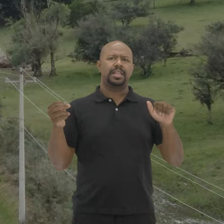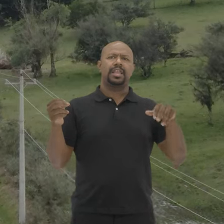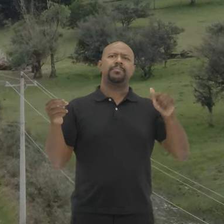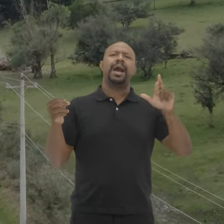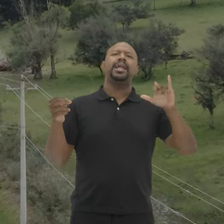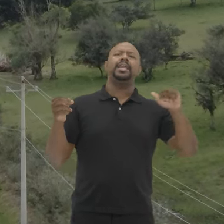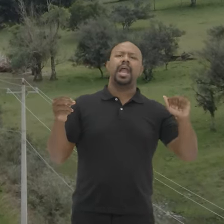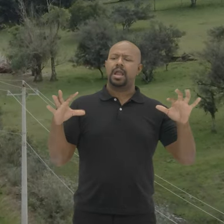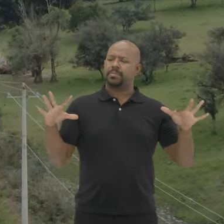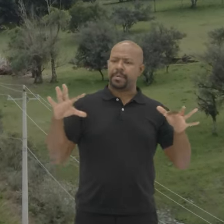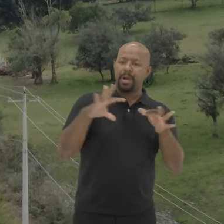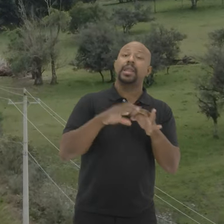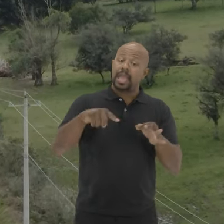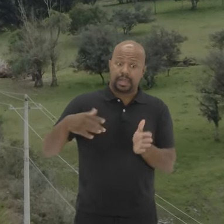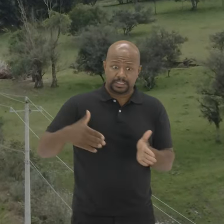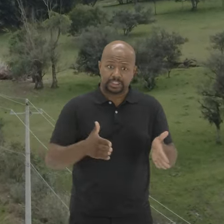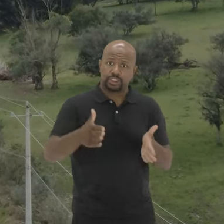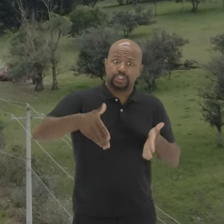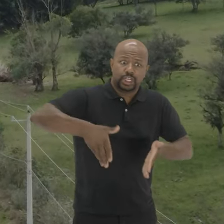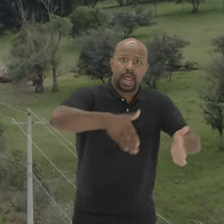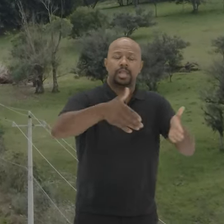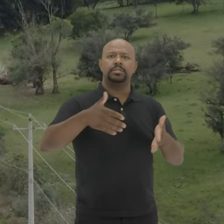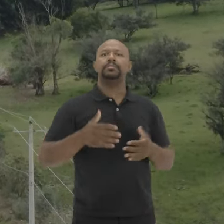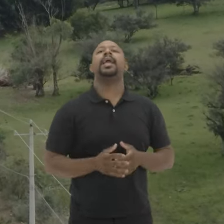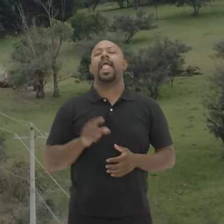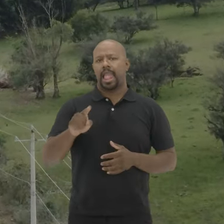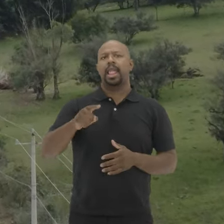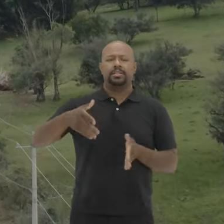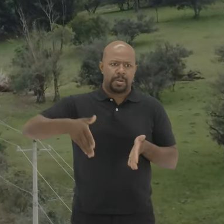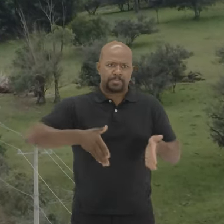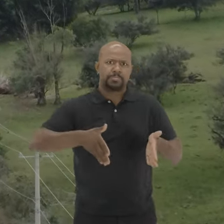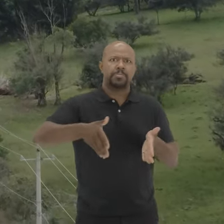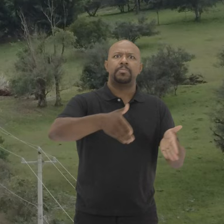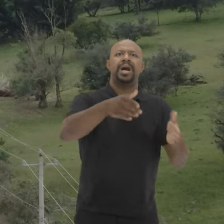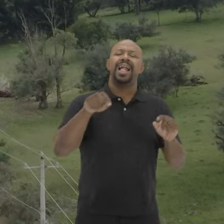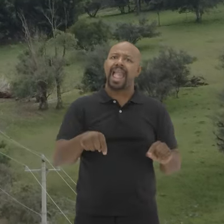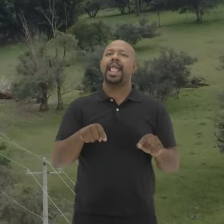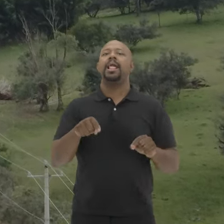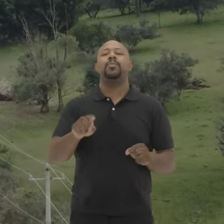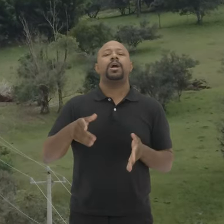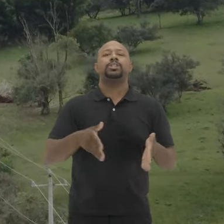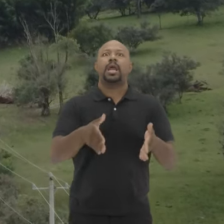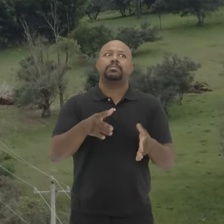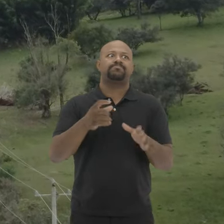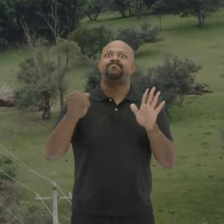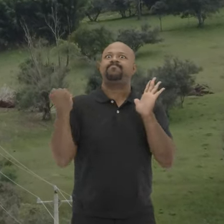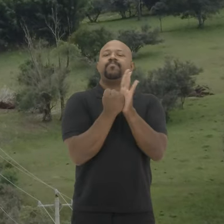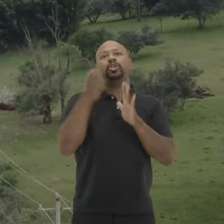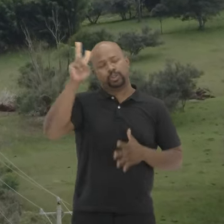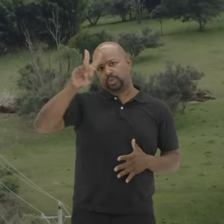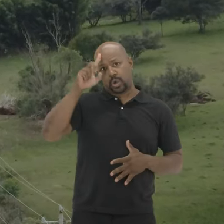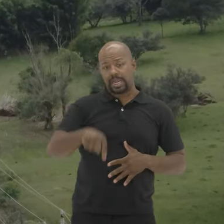Maria que surge nessa estrada né é essa estrada aqui por si só gente ela já é uma estrada